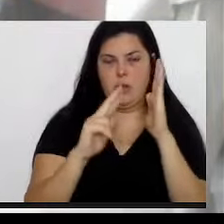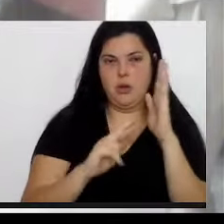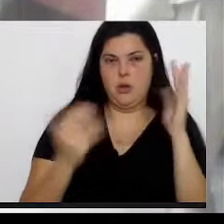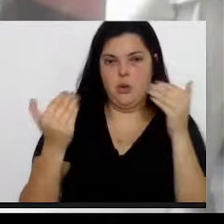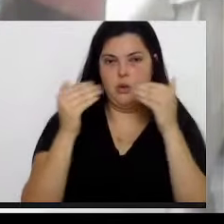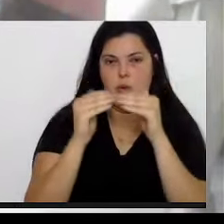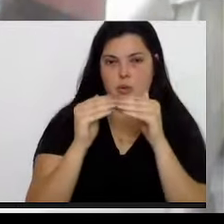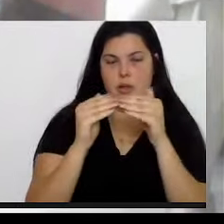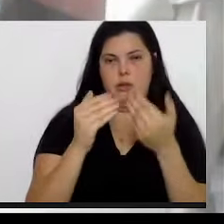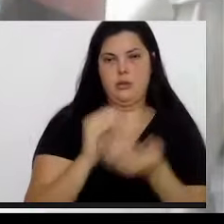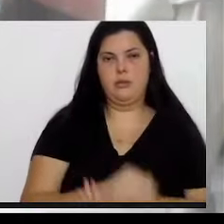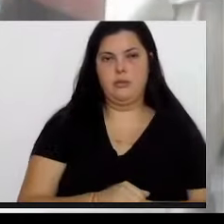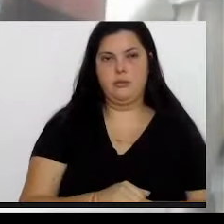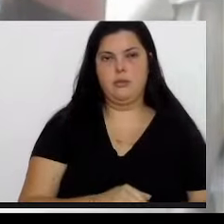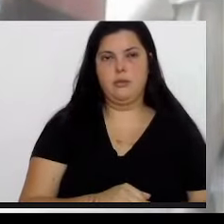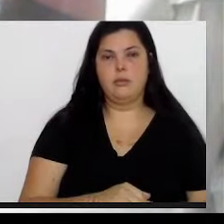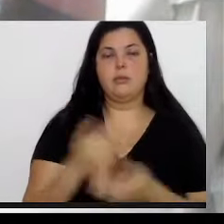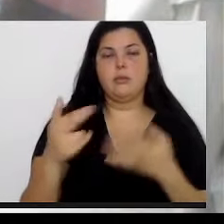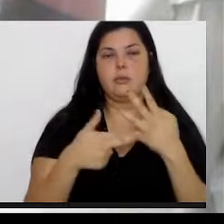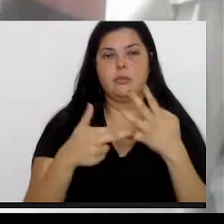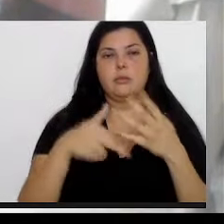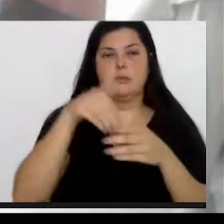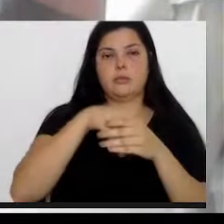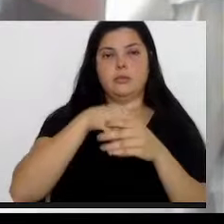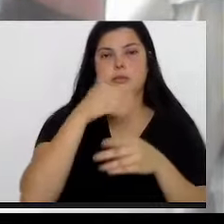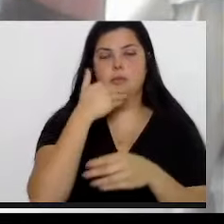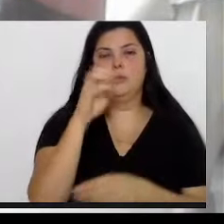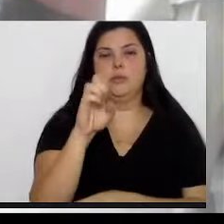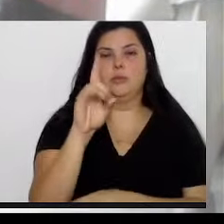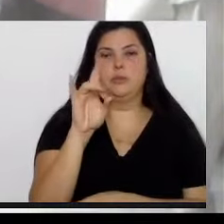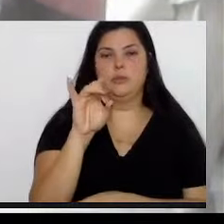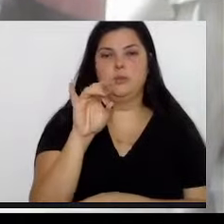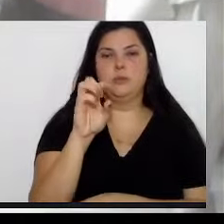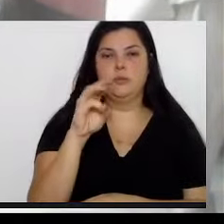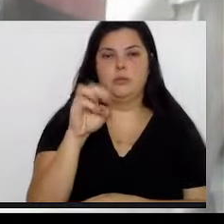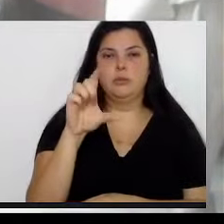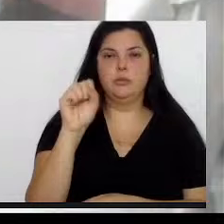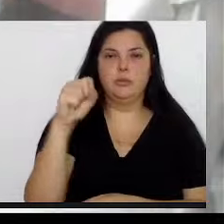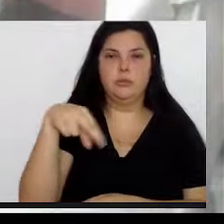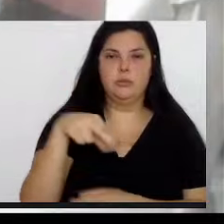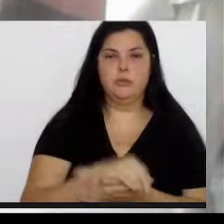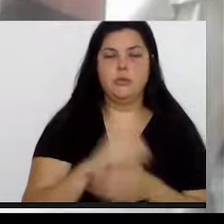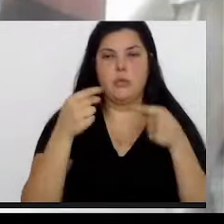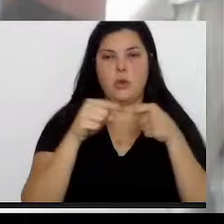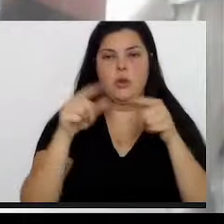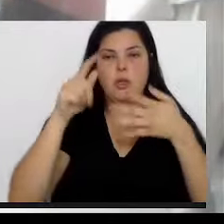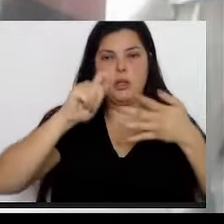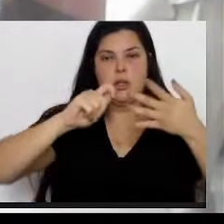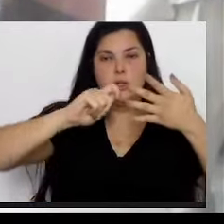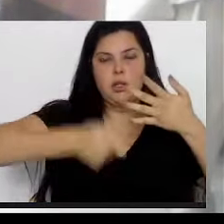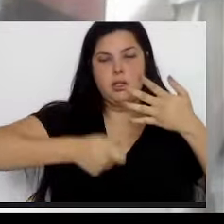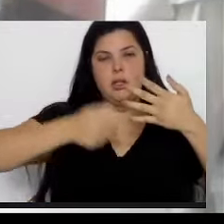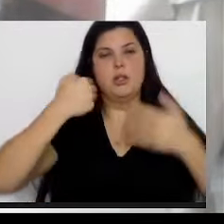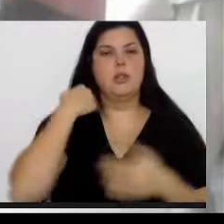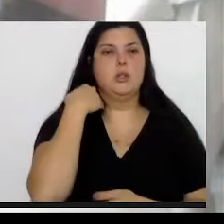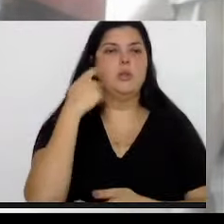compreensão. Trata-se de recurso eleitoral interposto por Edmilson José Ramos Filho, contra a sentença proferida pelo juiz